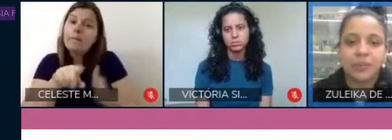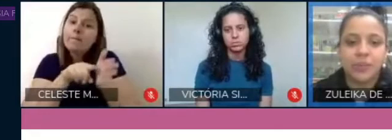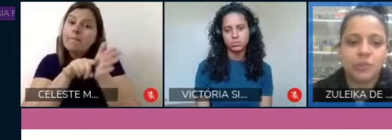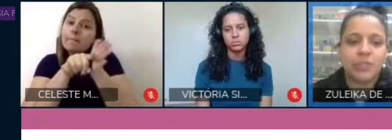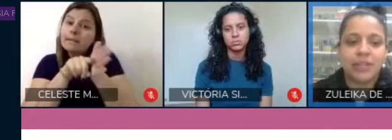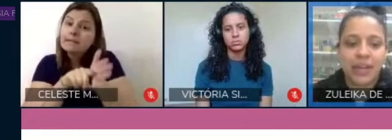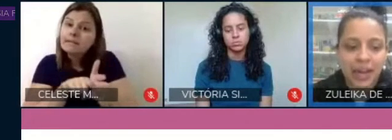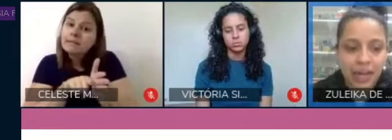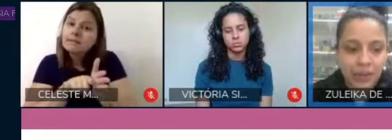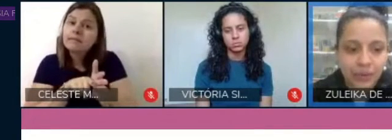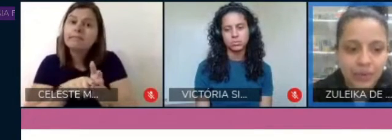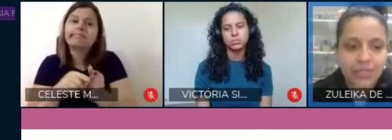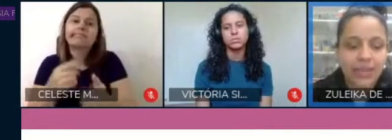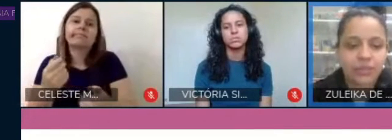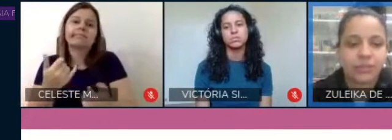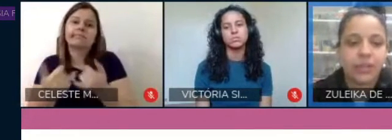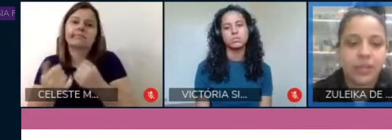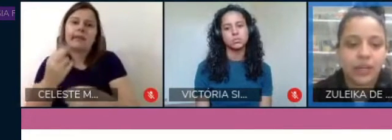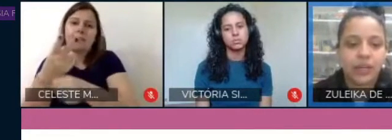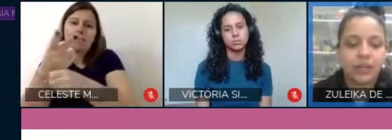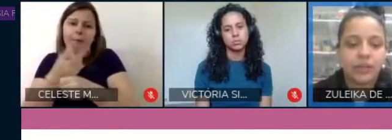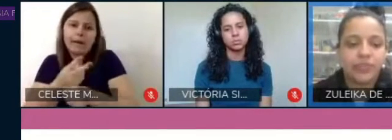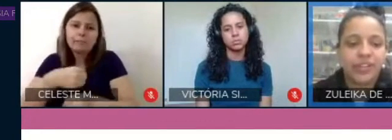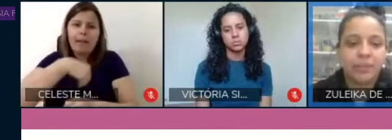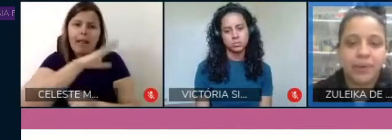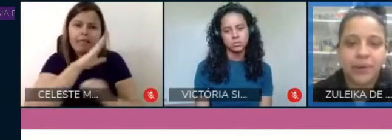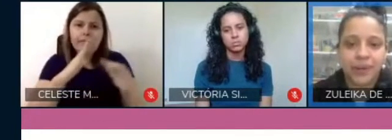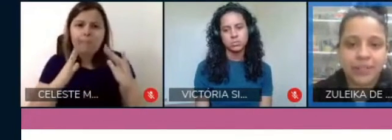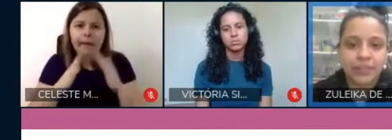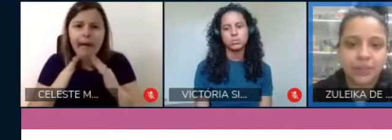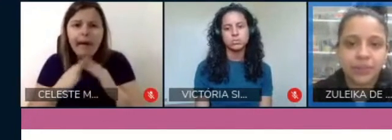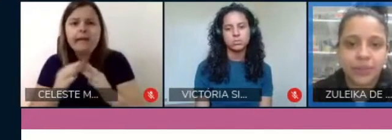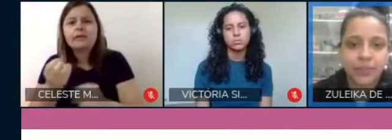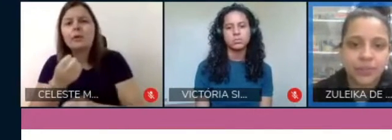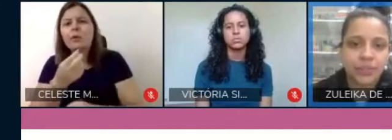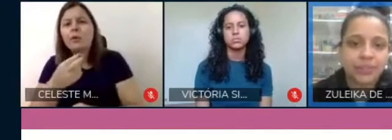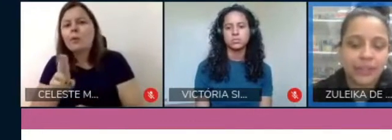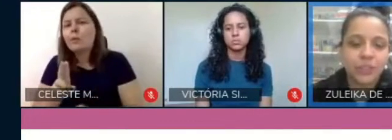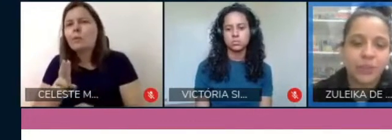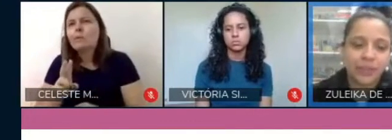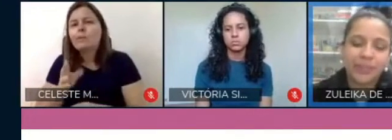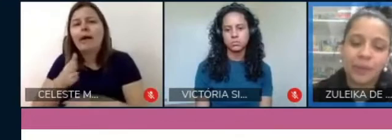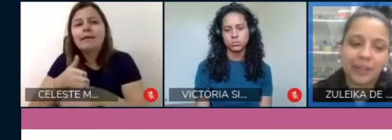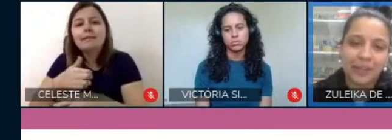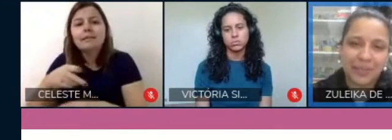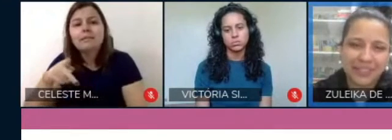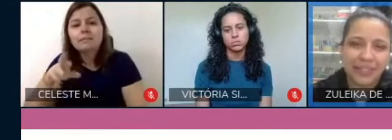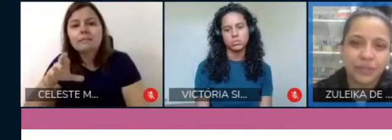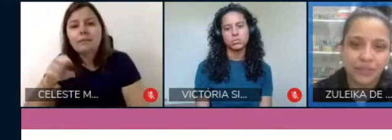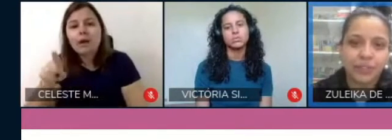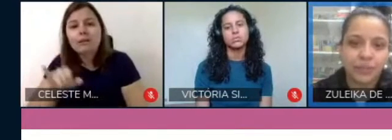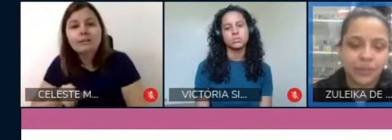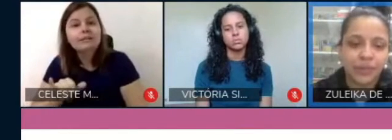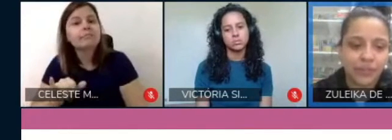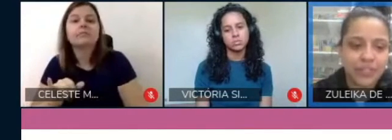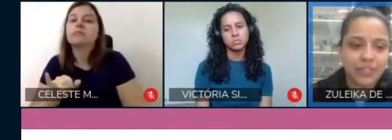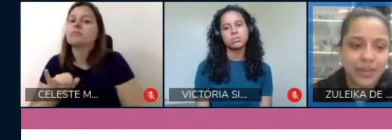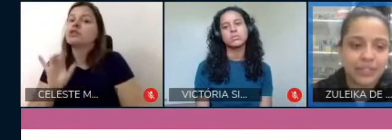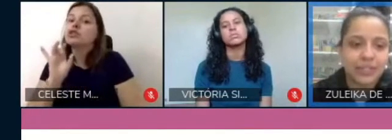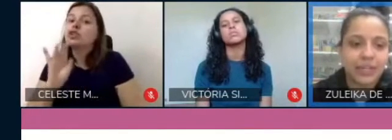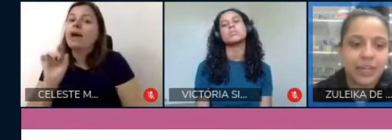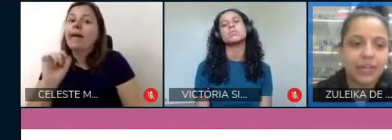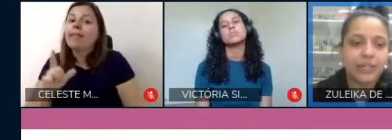o empréstimo domiciliar, o acesso via proxy, tudo isso só está disponível para quem mantém o vínculo